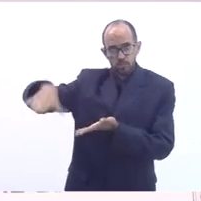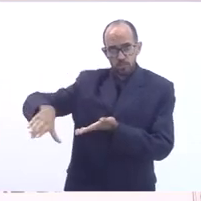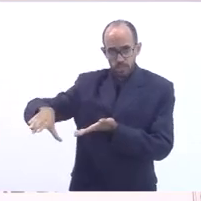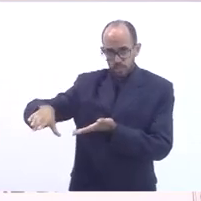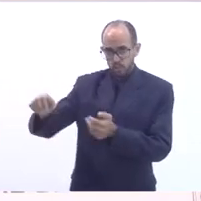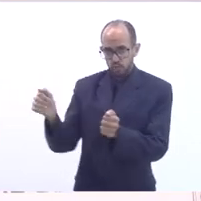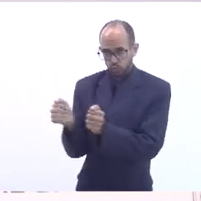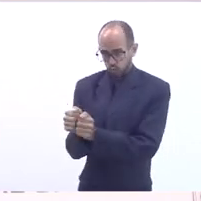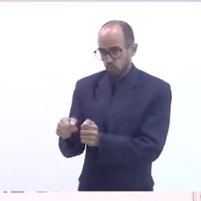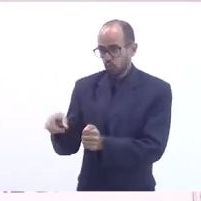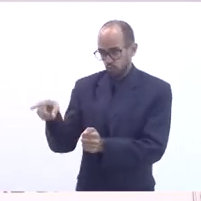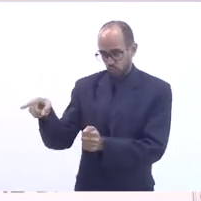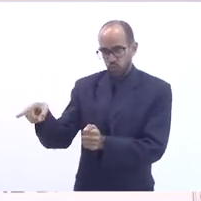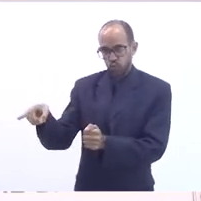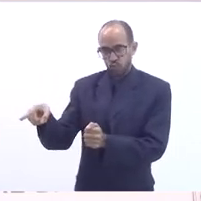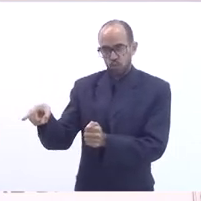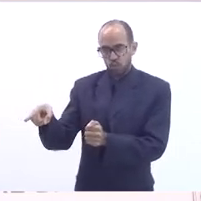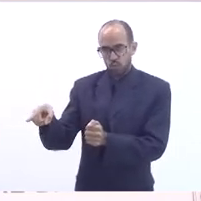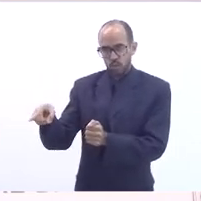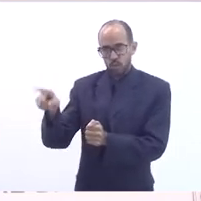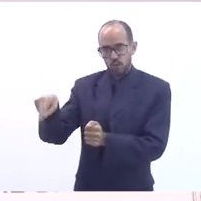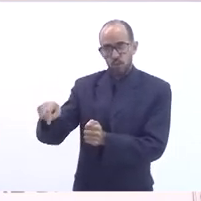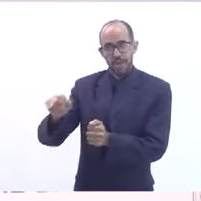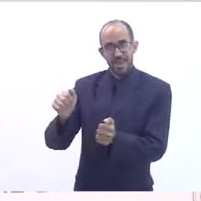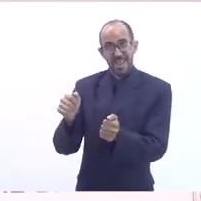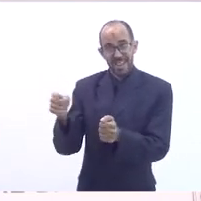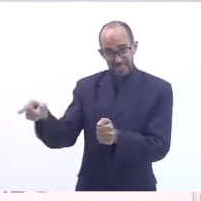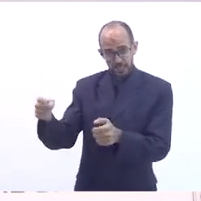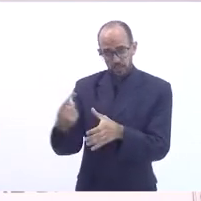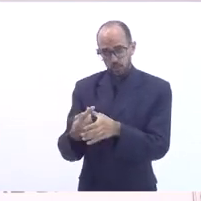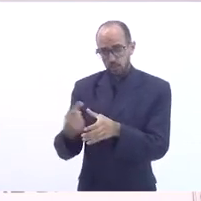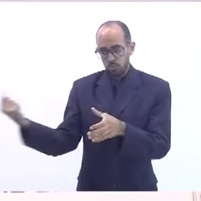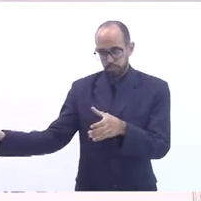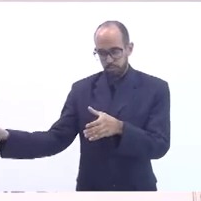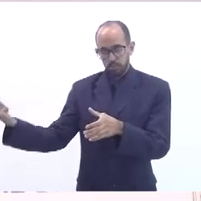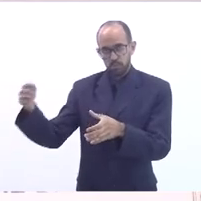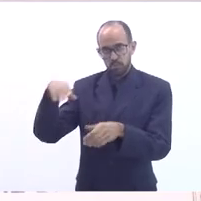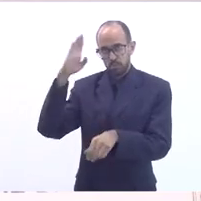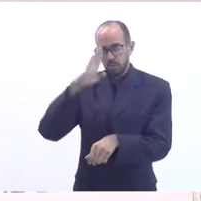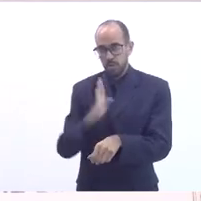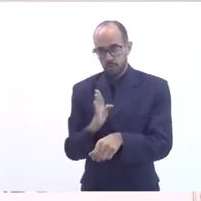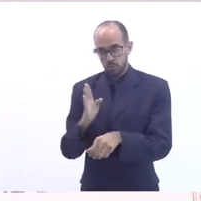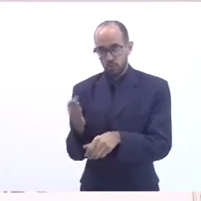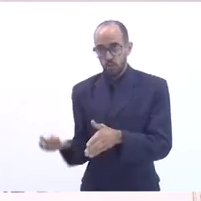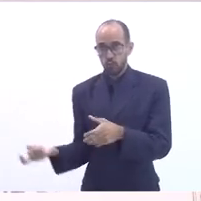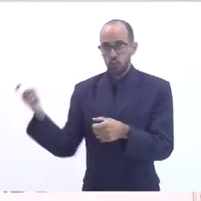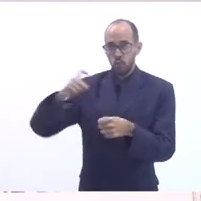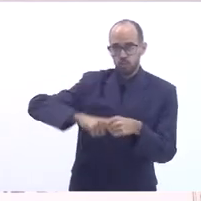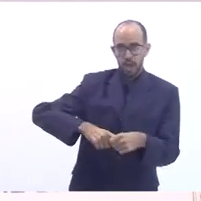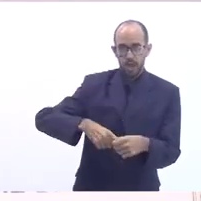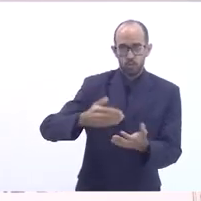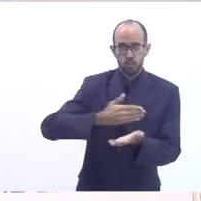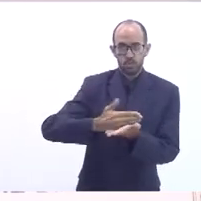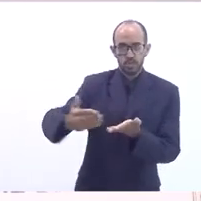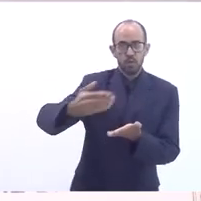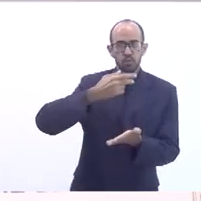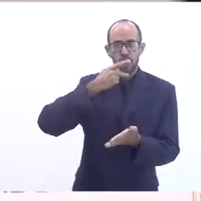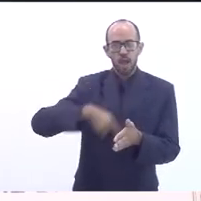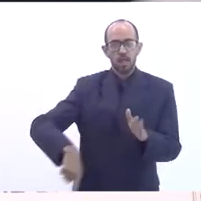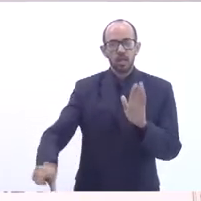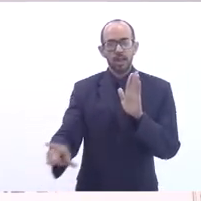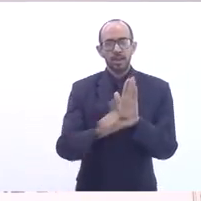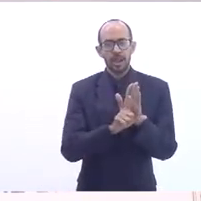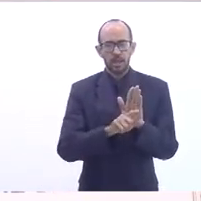e foram esses bandidos e exilados que quando chegar ao Brasil começar a falar sobre maconha sobre a